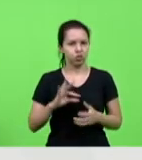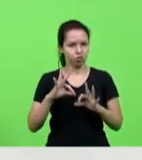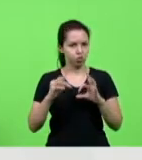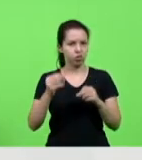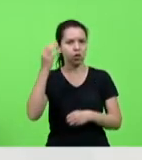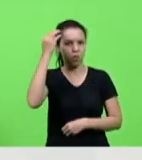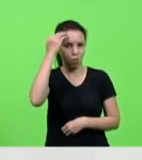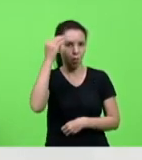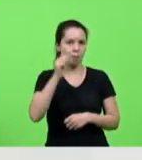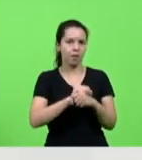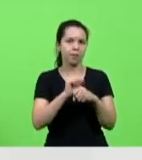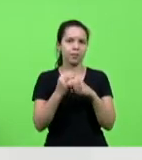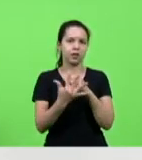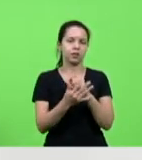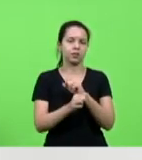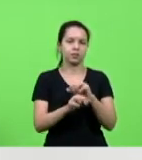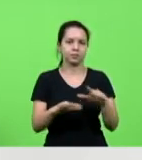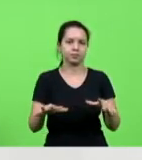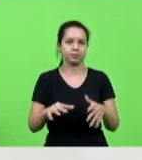pandemia.